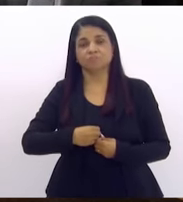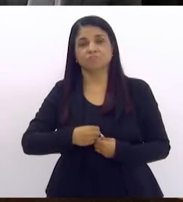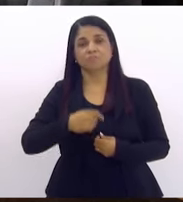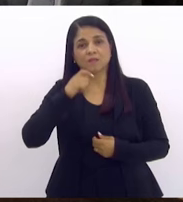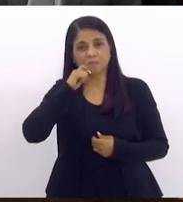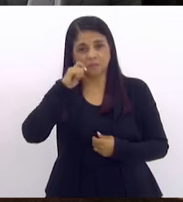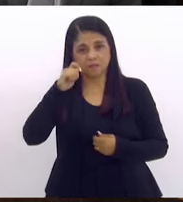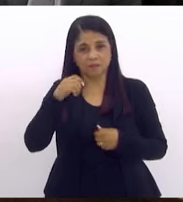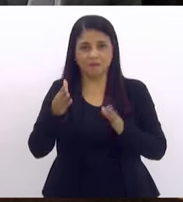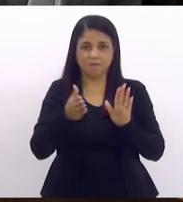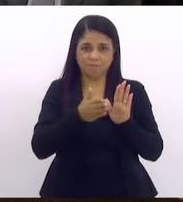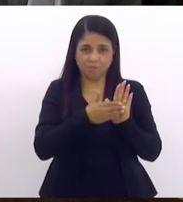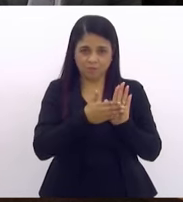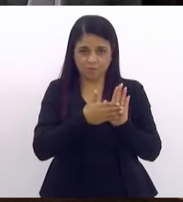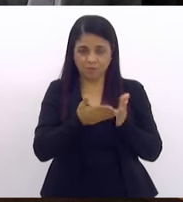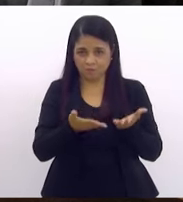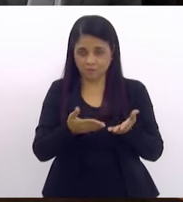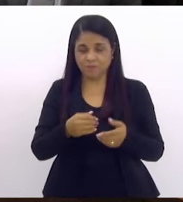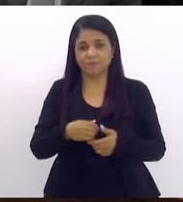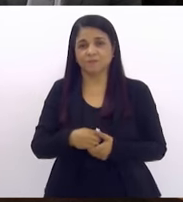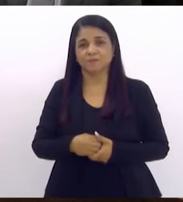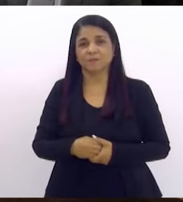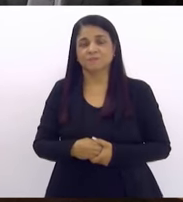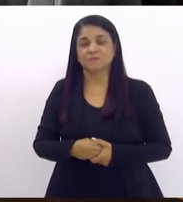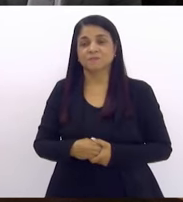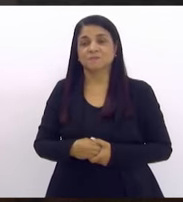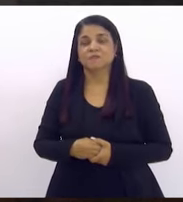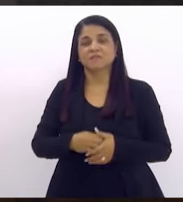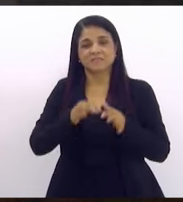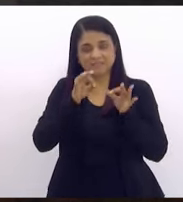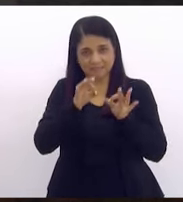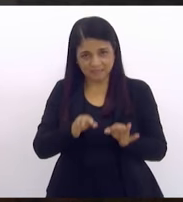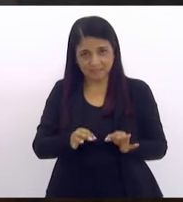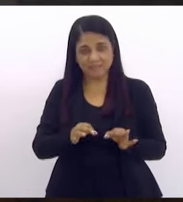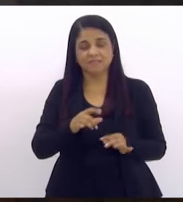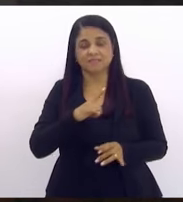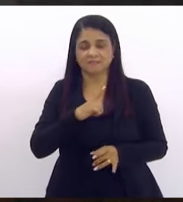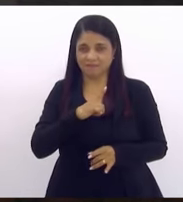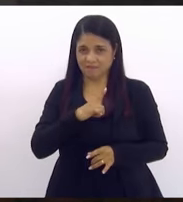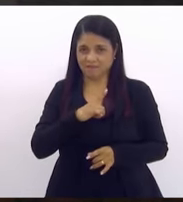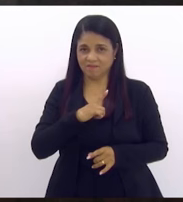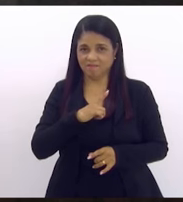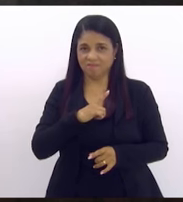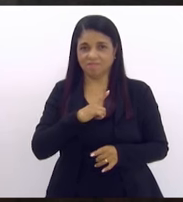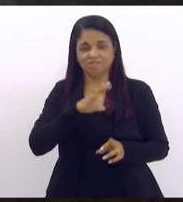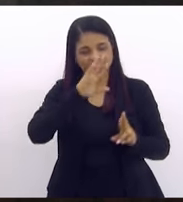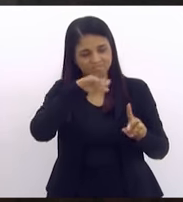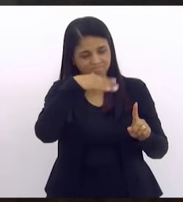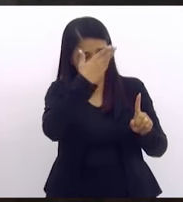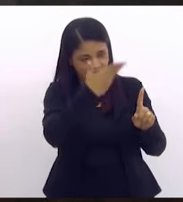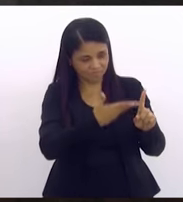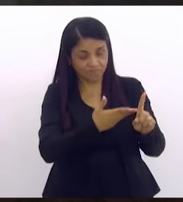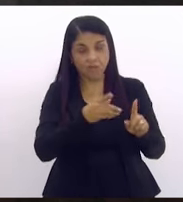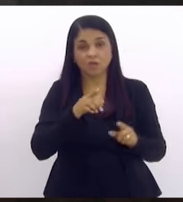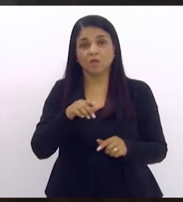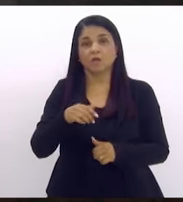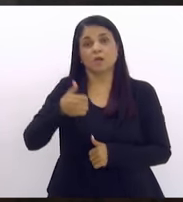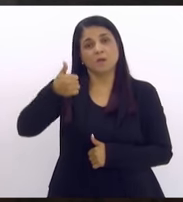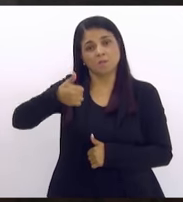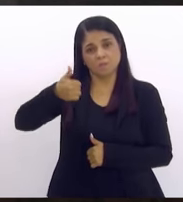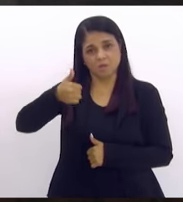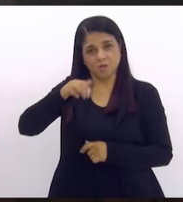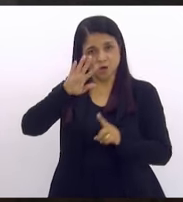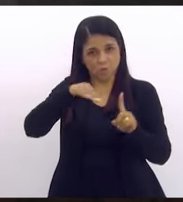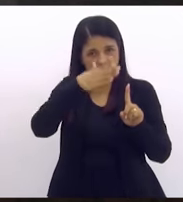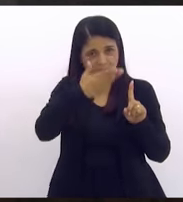casa a medalha Tiradentes e eu tenho certeza que o senhor como a nossa primeira homenageada também